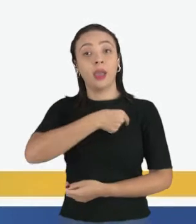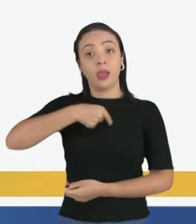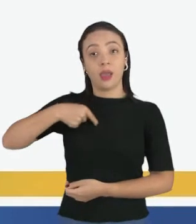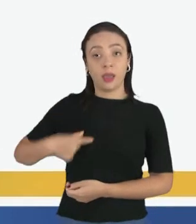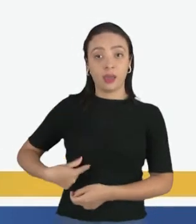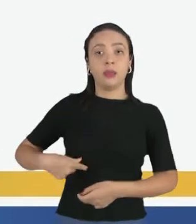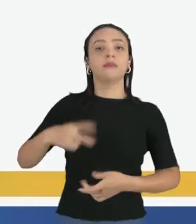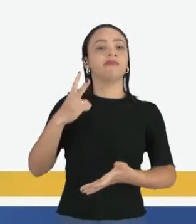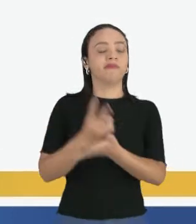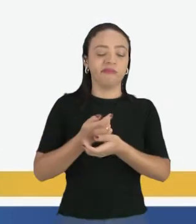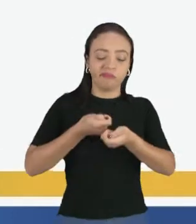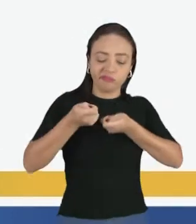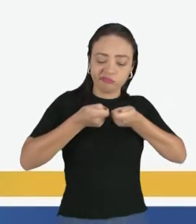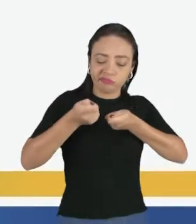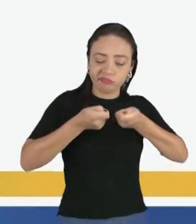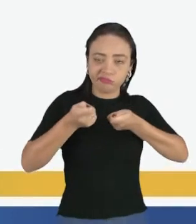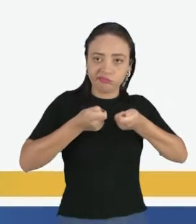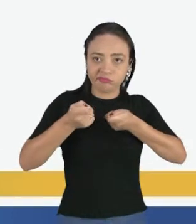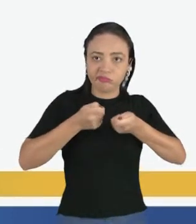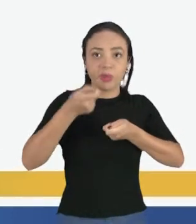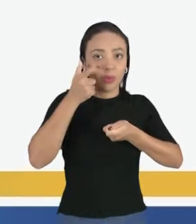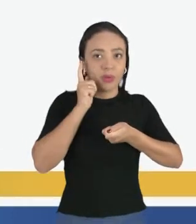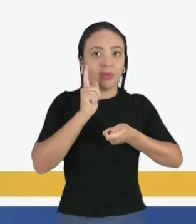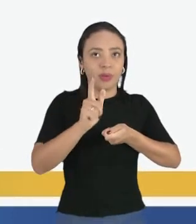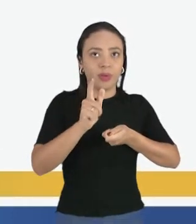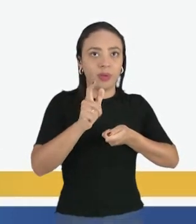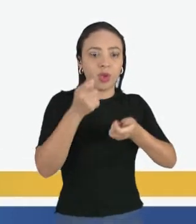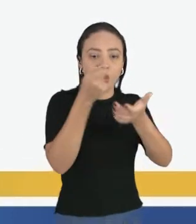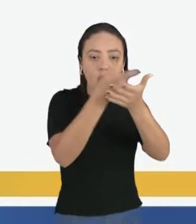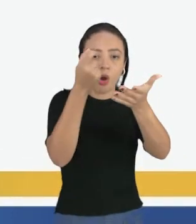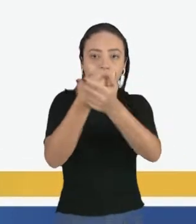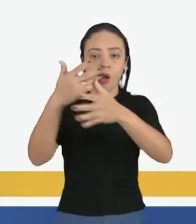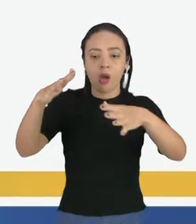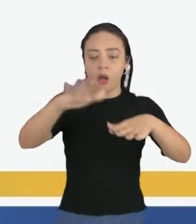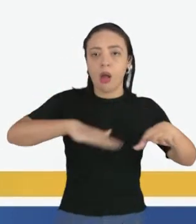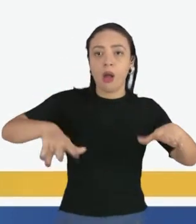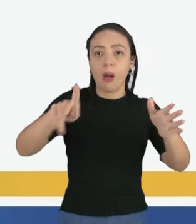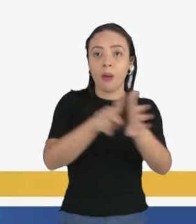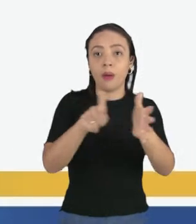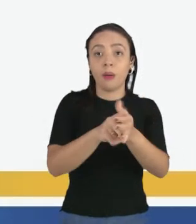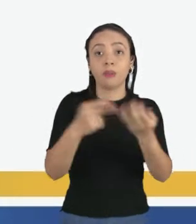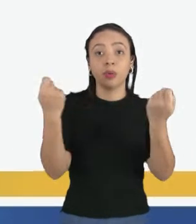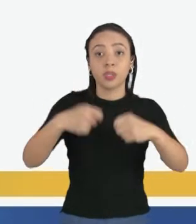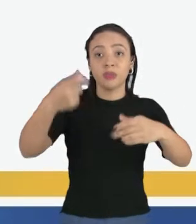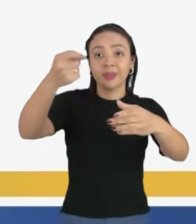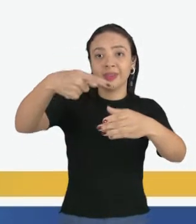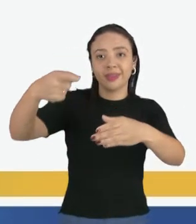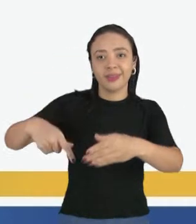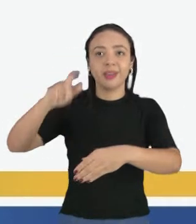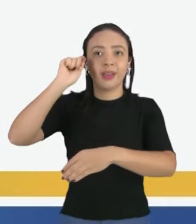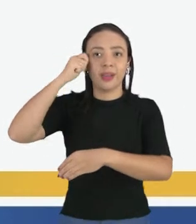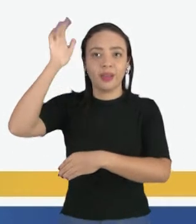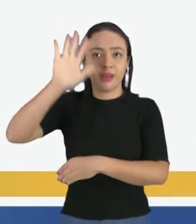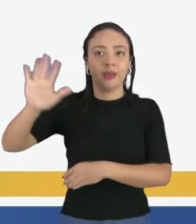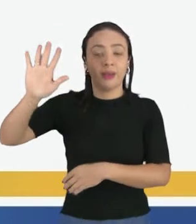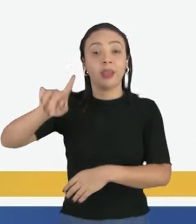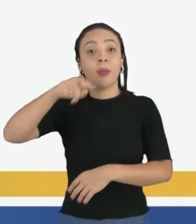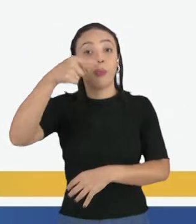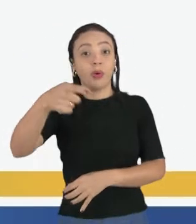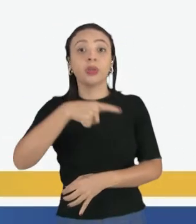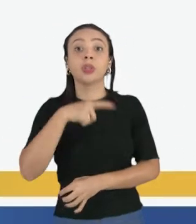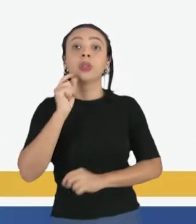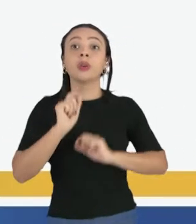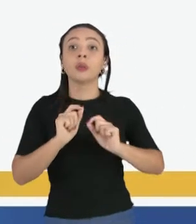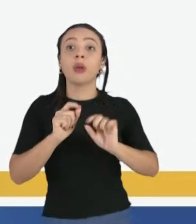feito isso com muita eficiência, de comprar as áreas cultiváveis da África para depois ela ter uma